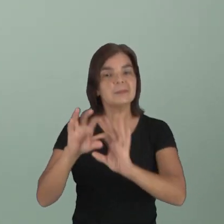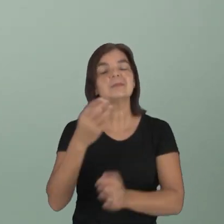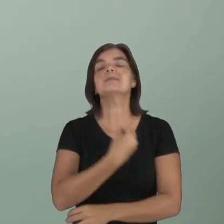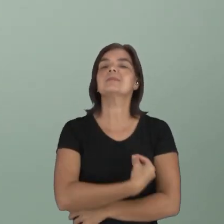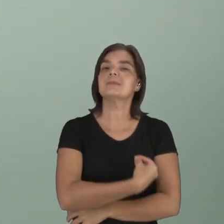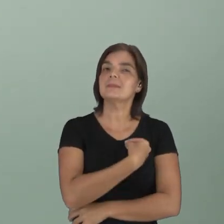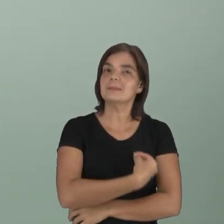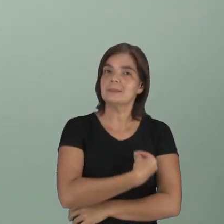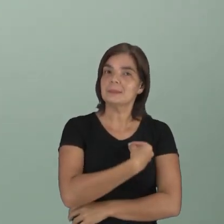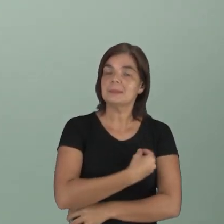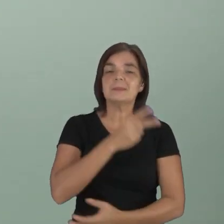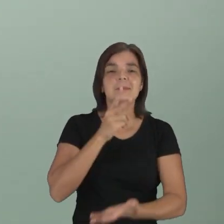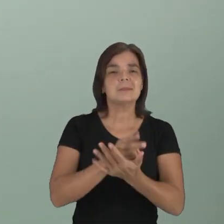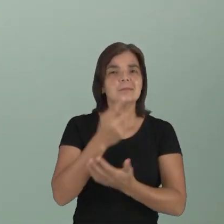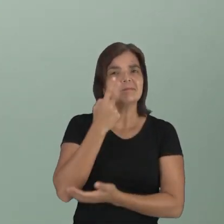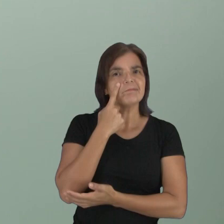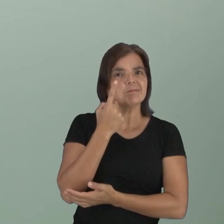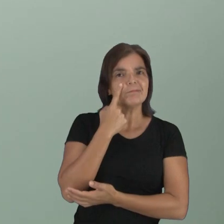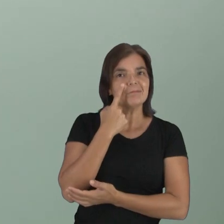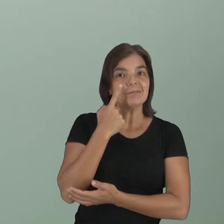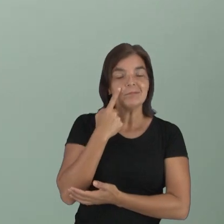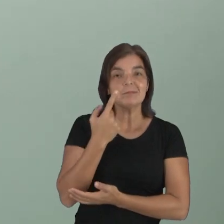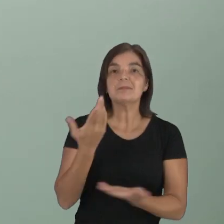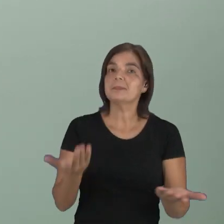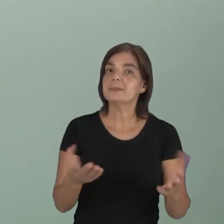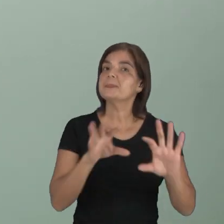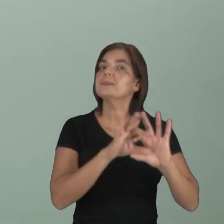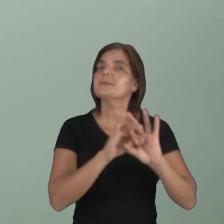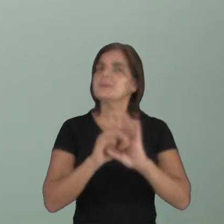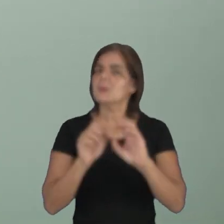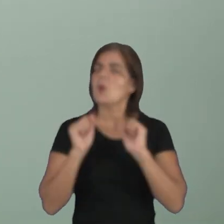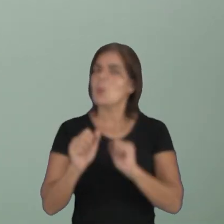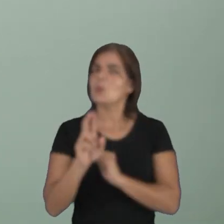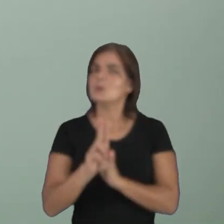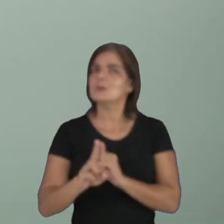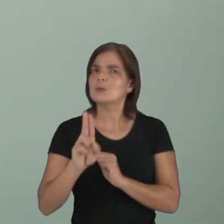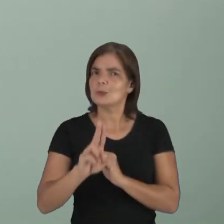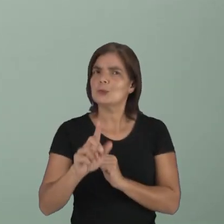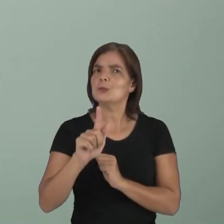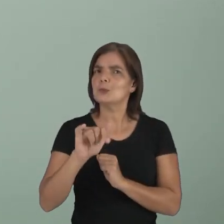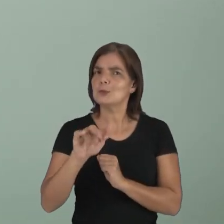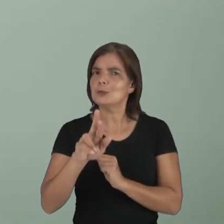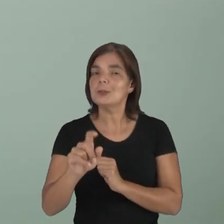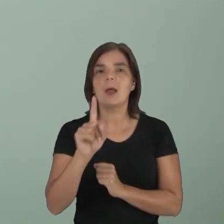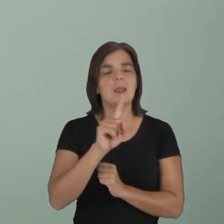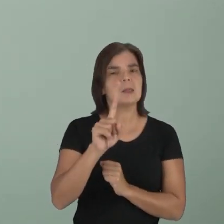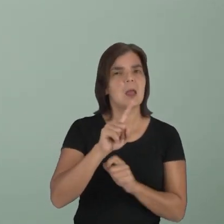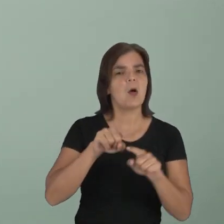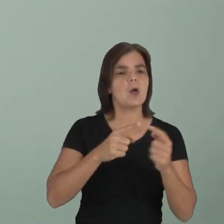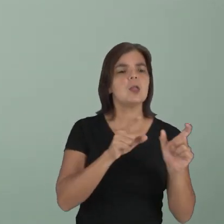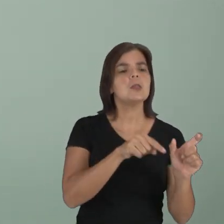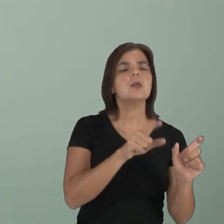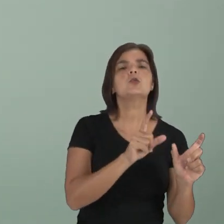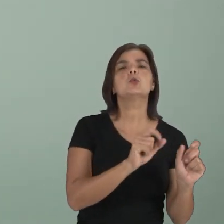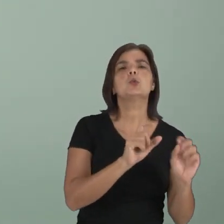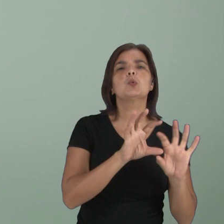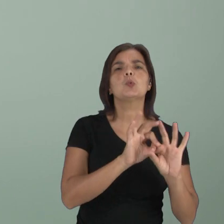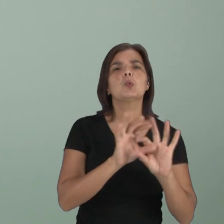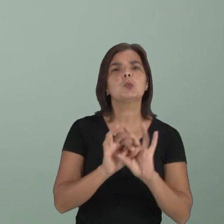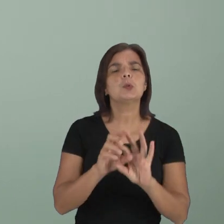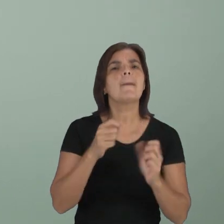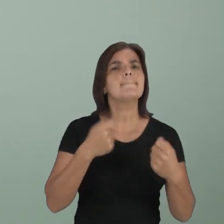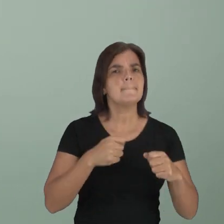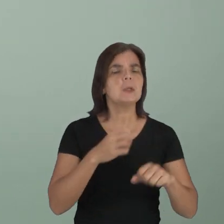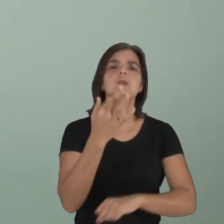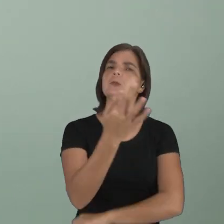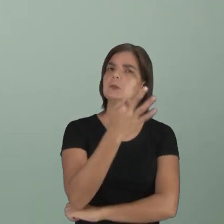vocês estão inseridos. Sempre observem isso. Nesse contexto, eu posso utilizar gírias? Não. Nesse contexto, eu tenho